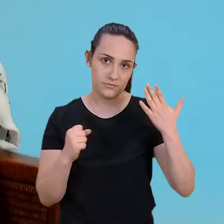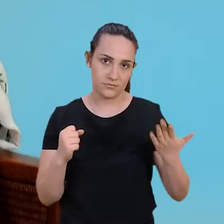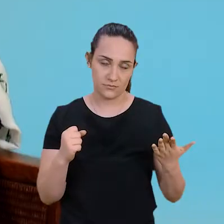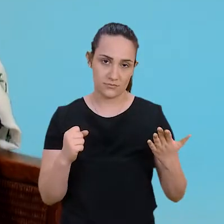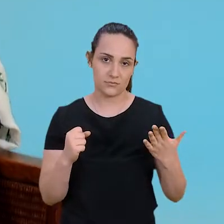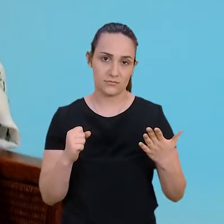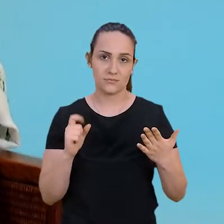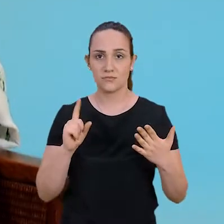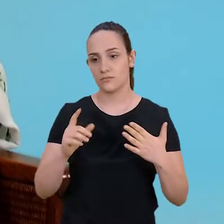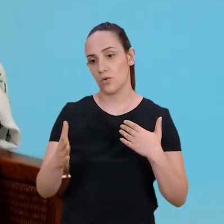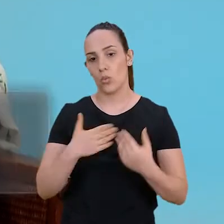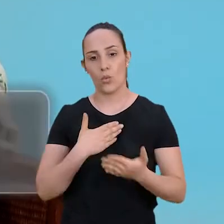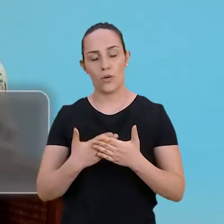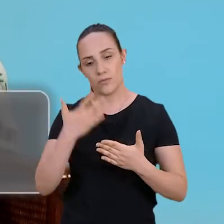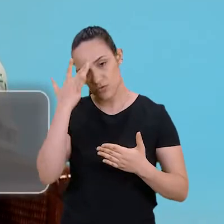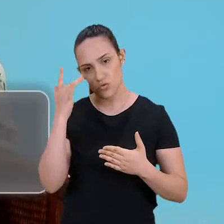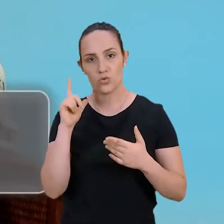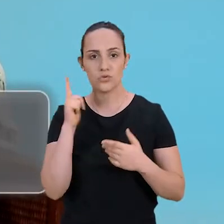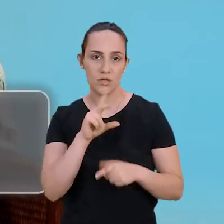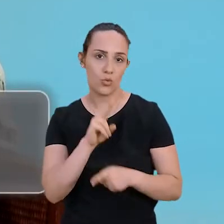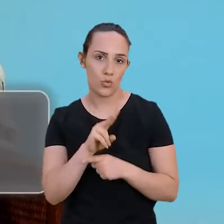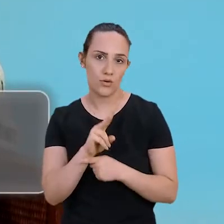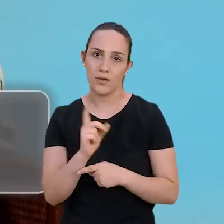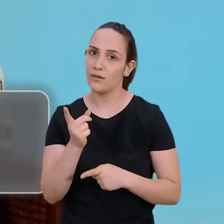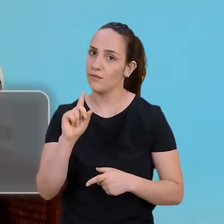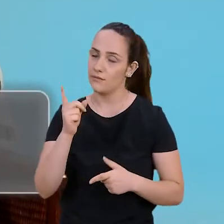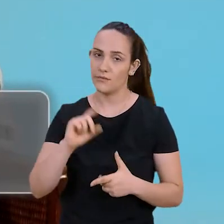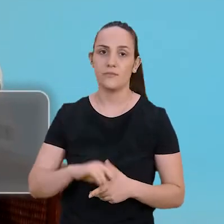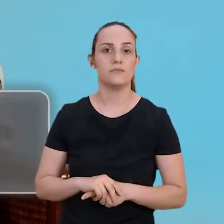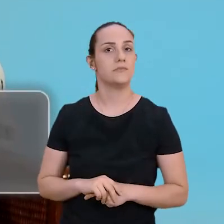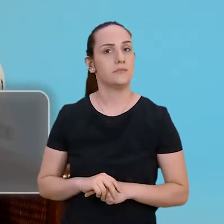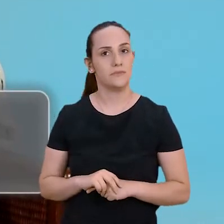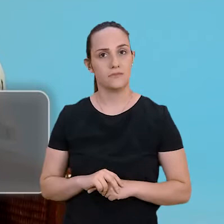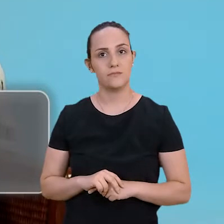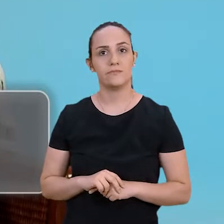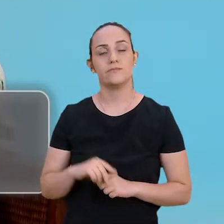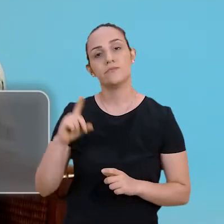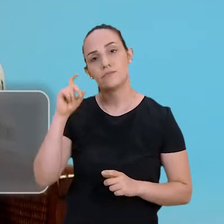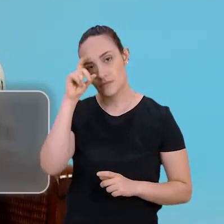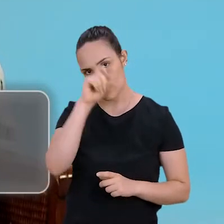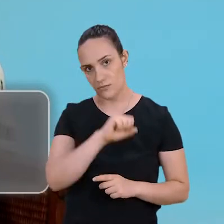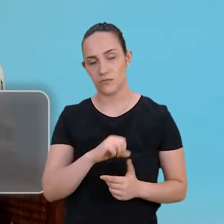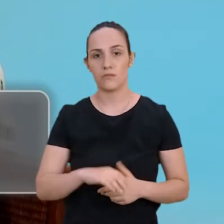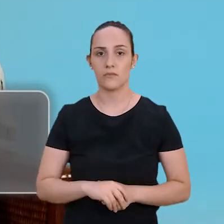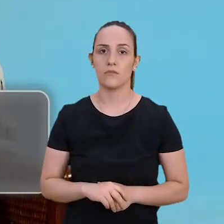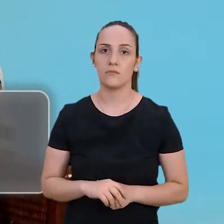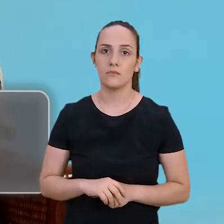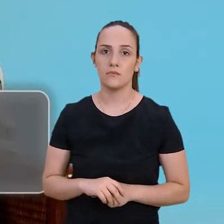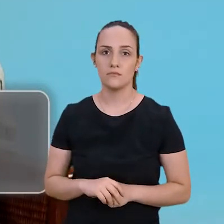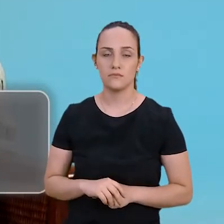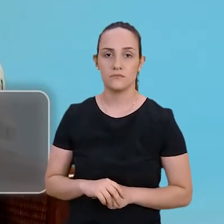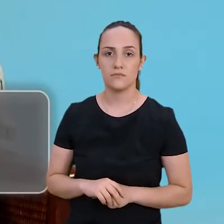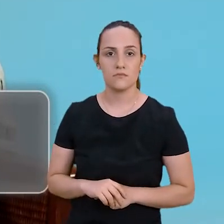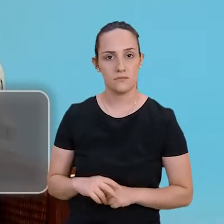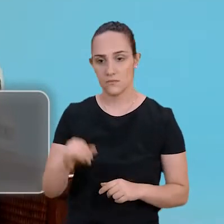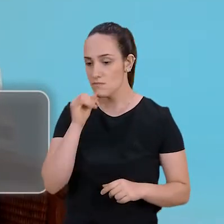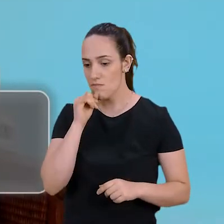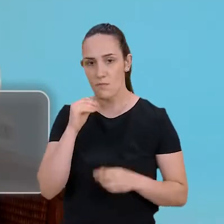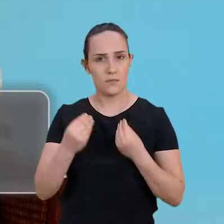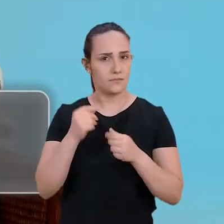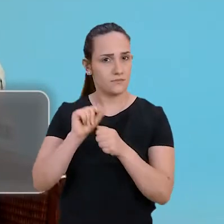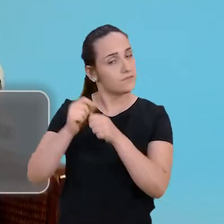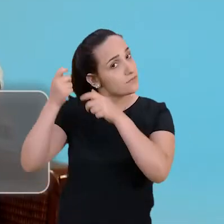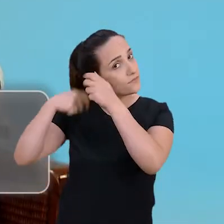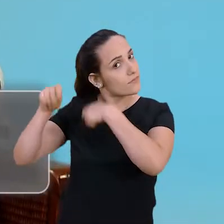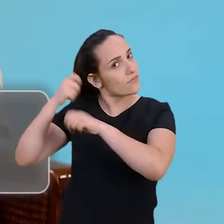fica, entende, com a criança. E assim, a gente tem a dificuldade, né? Porque para ir no salão de cabelo, como